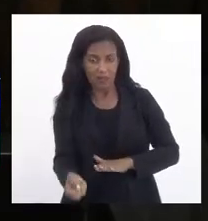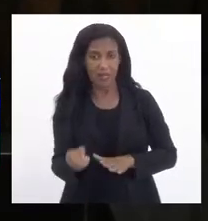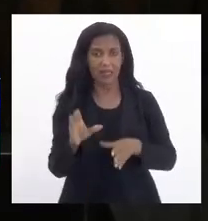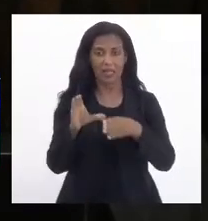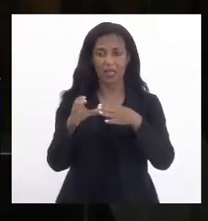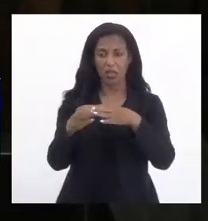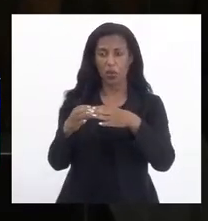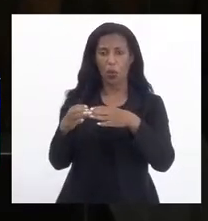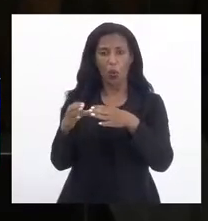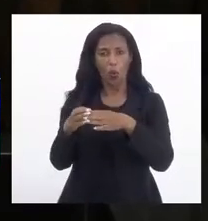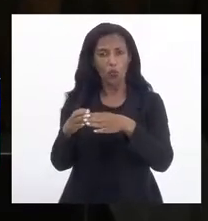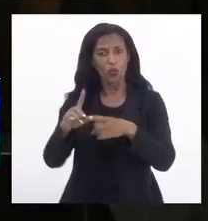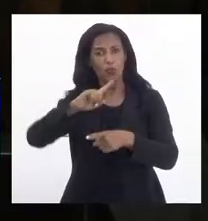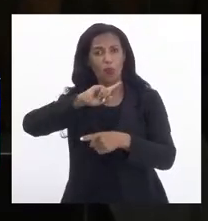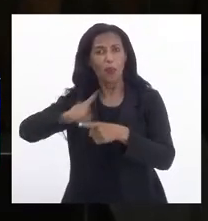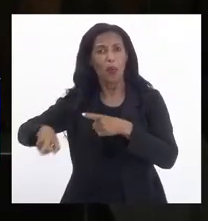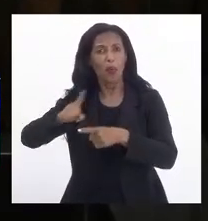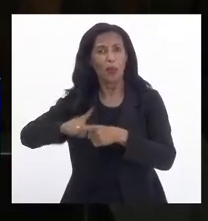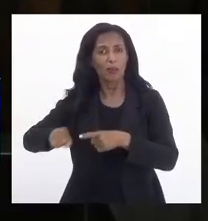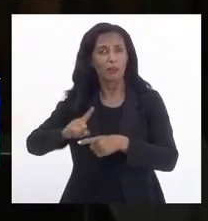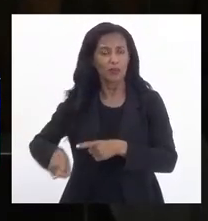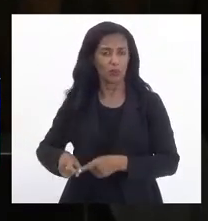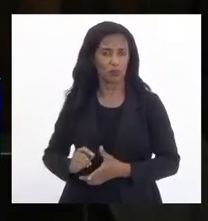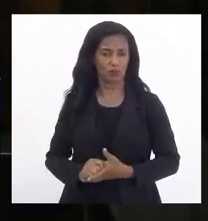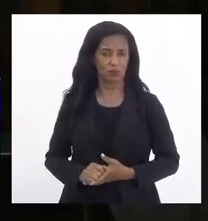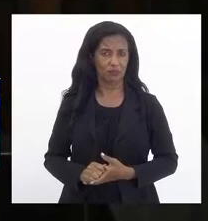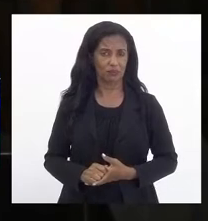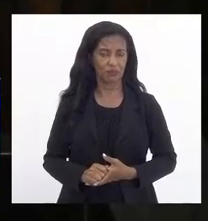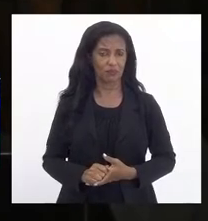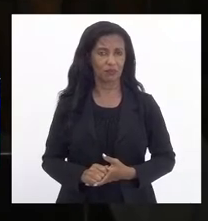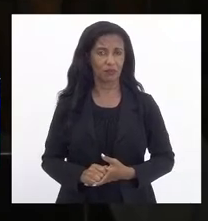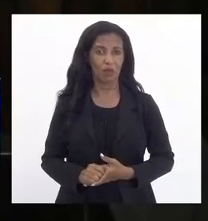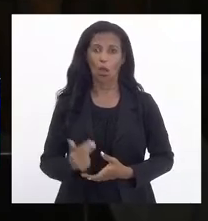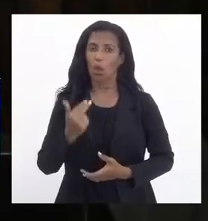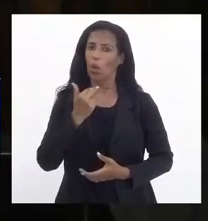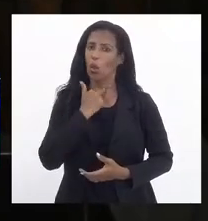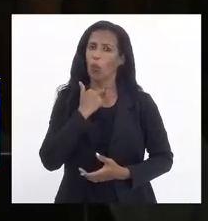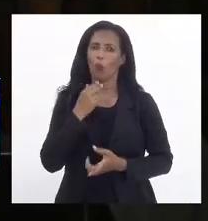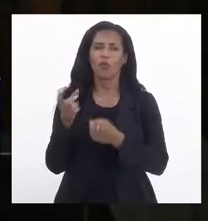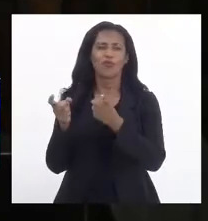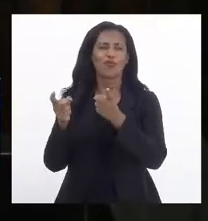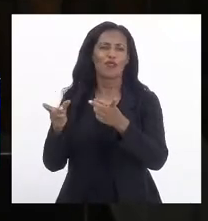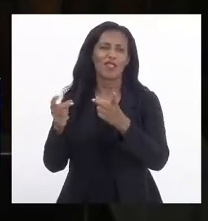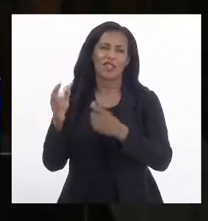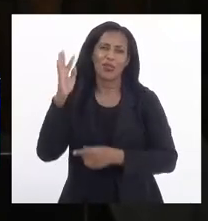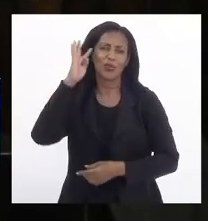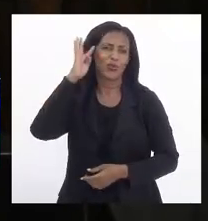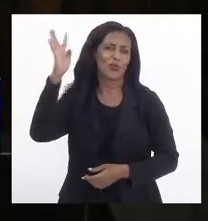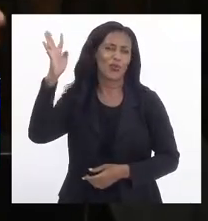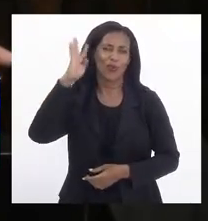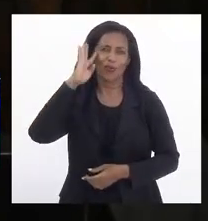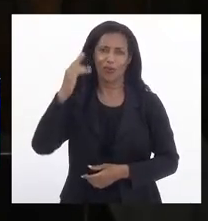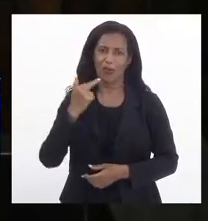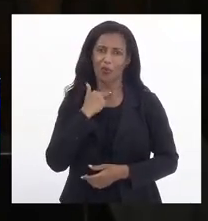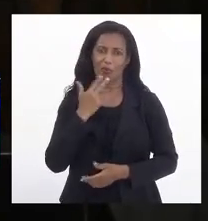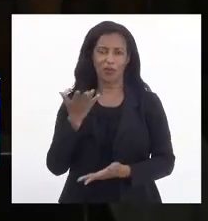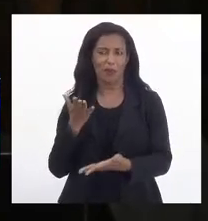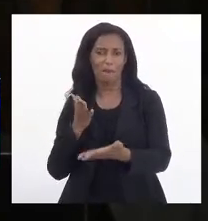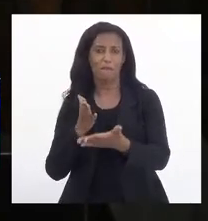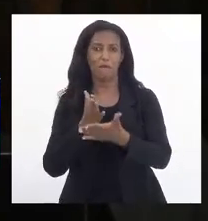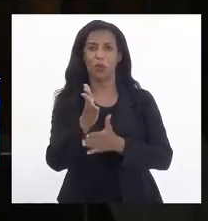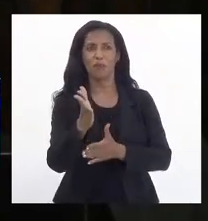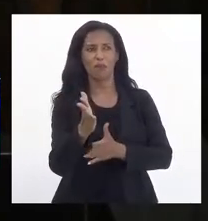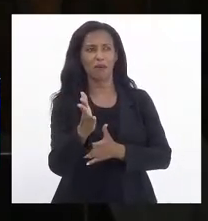foi proibido de fazer esses enquadramentos. Então, não posso vender ilusões. Ah, nós vamos aqui aprovar no Parlamento.